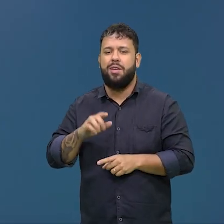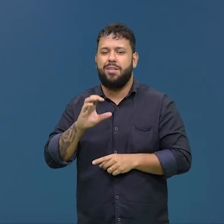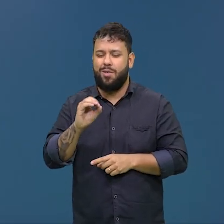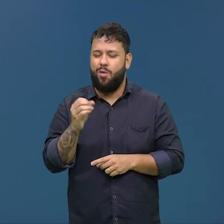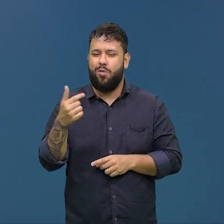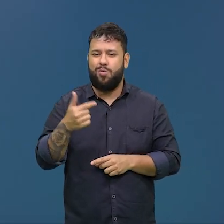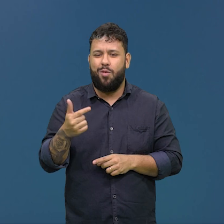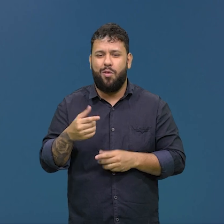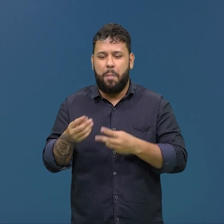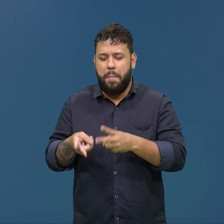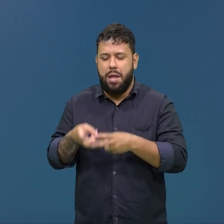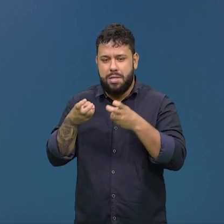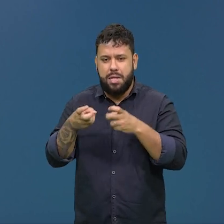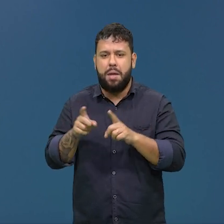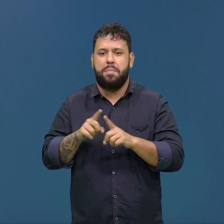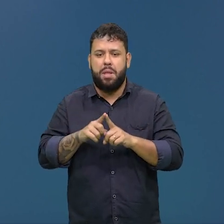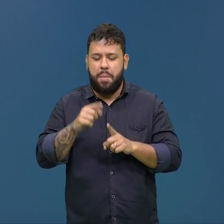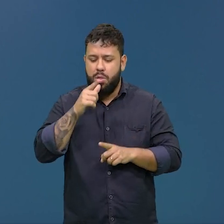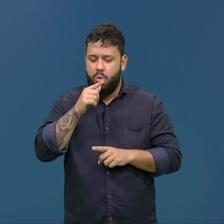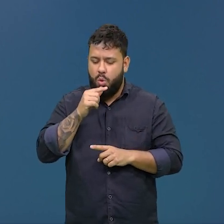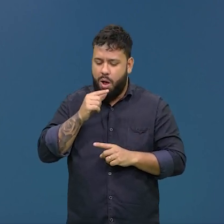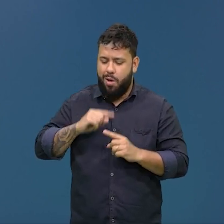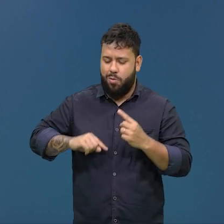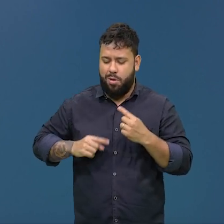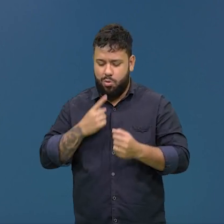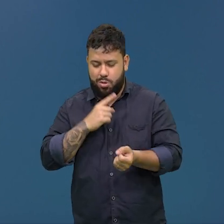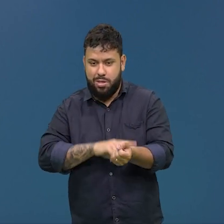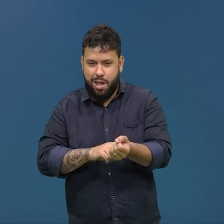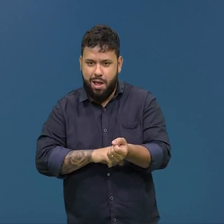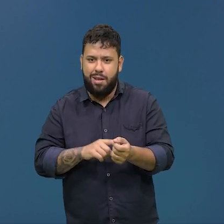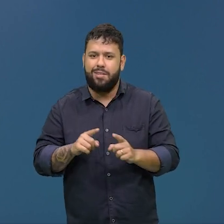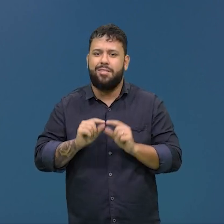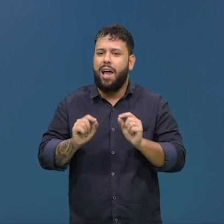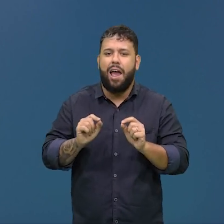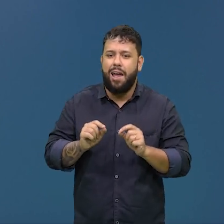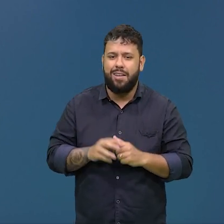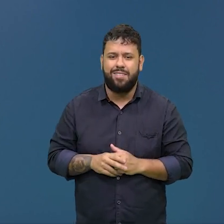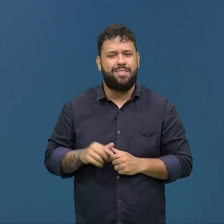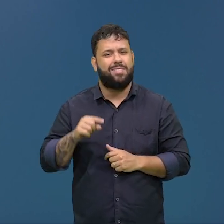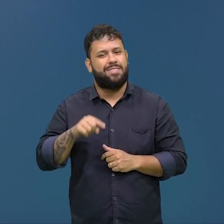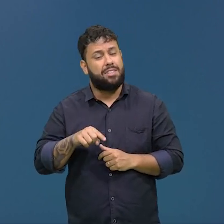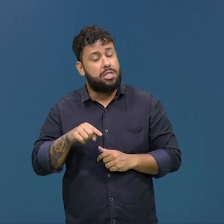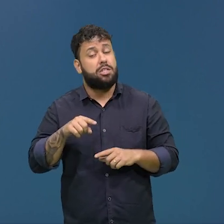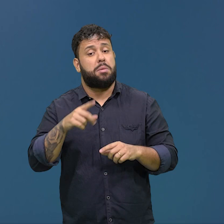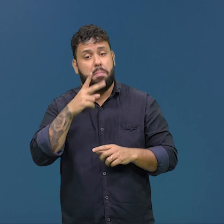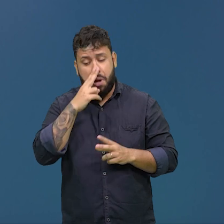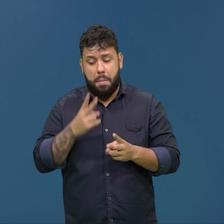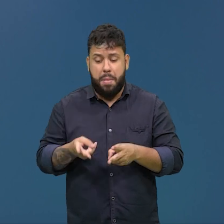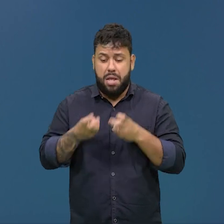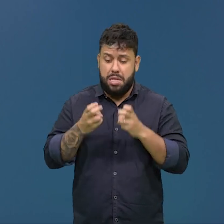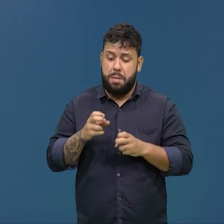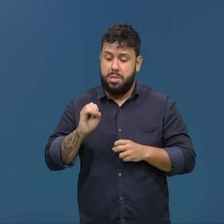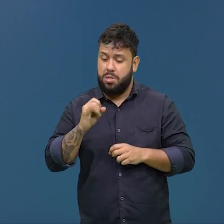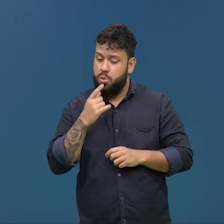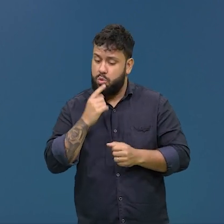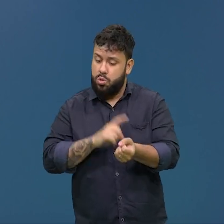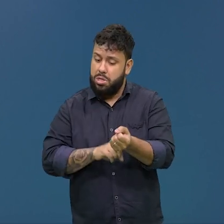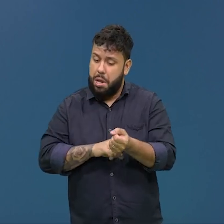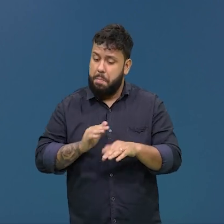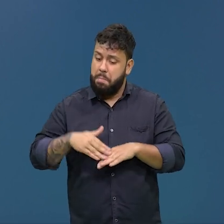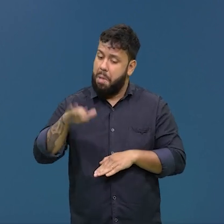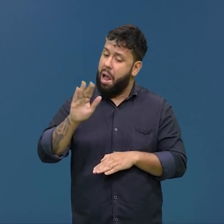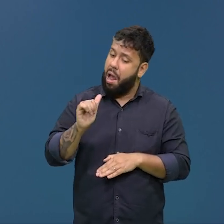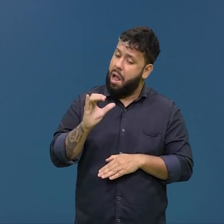gás carbônico que vai reagir com a água do sangue e que vai formar ácido carbônico. E isso vai acidificar o